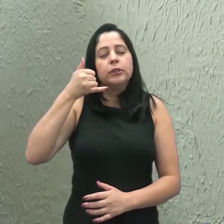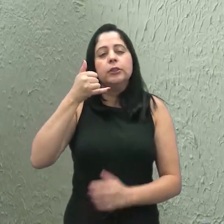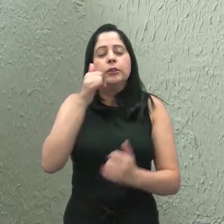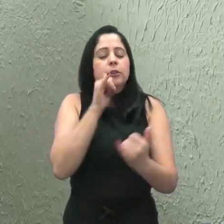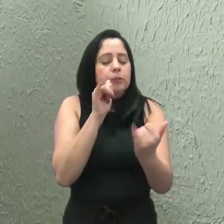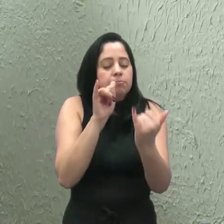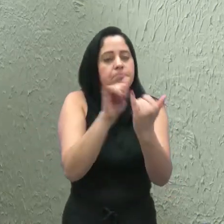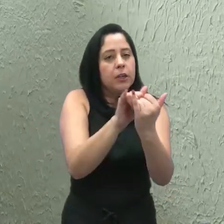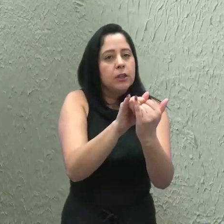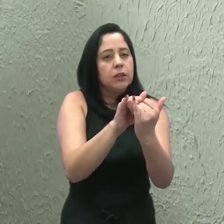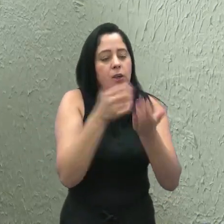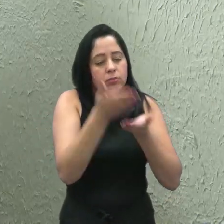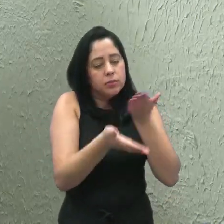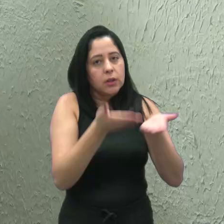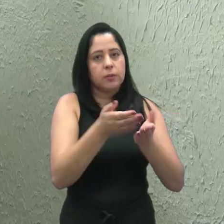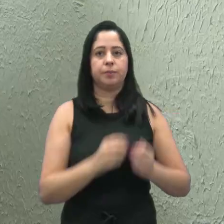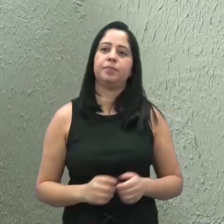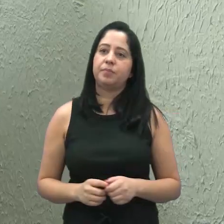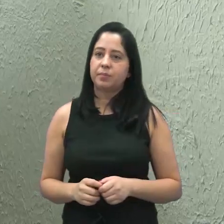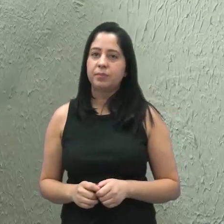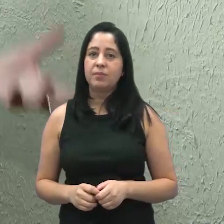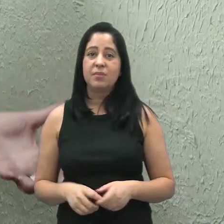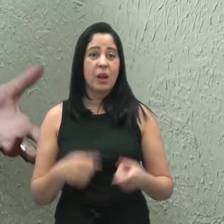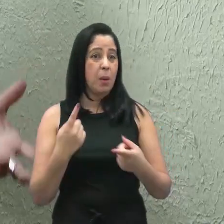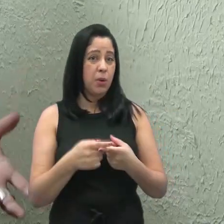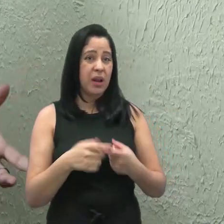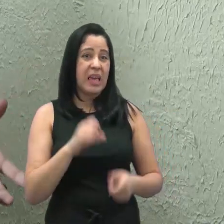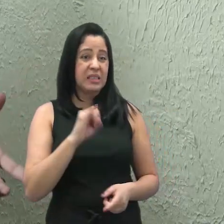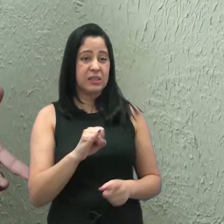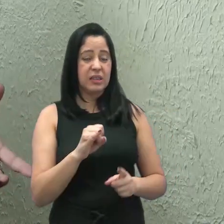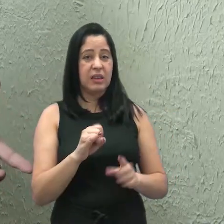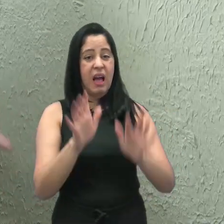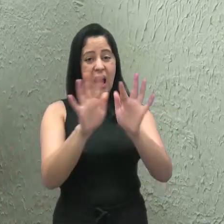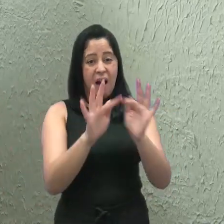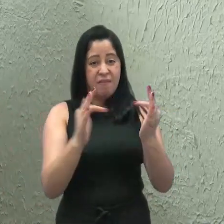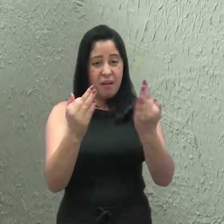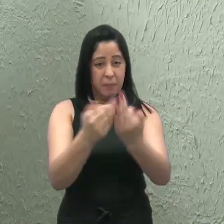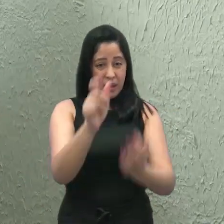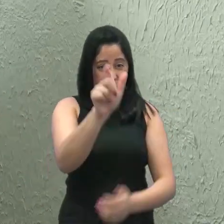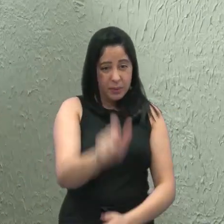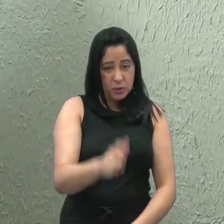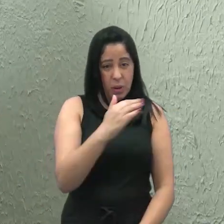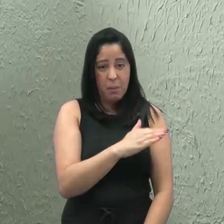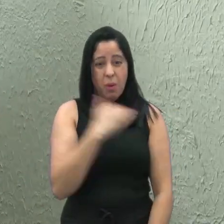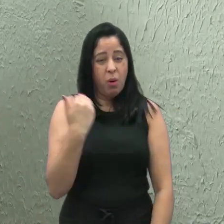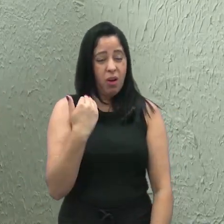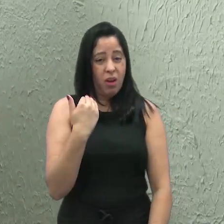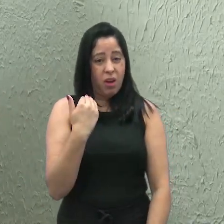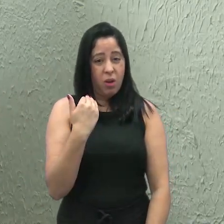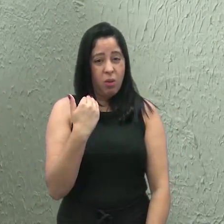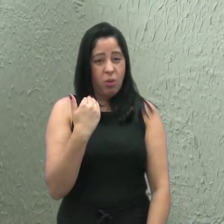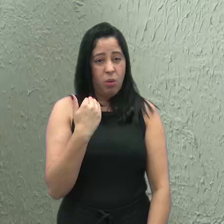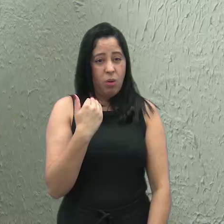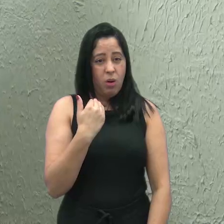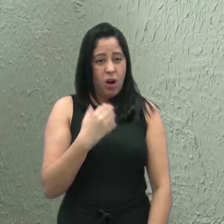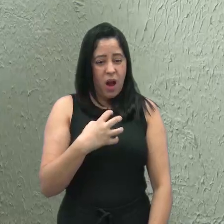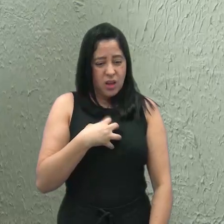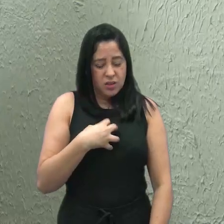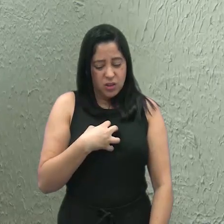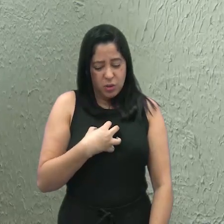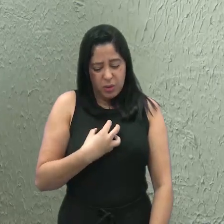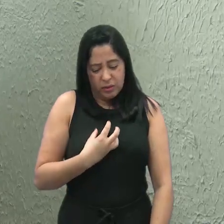Porque quando meu ente querido vai embora, morre, uma parte de mim morreu. Aí eu preciso dar conta disso de novo,